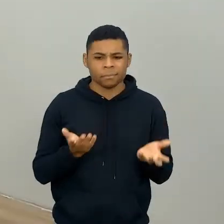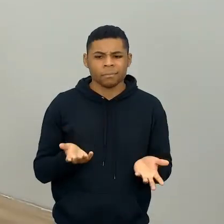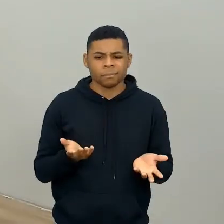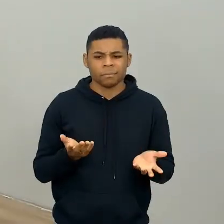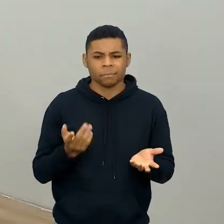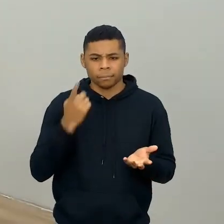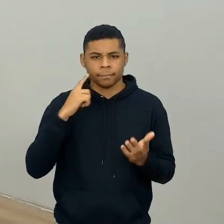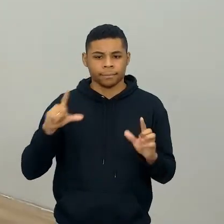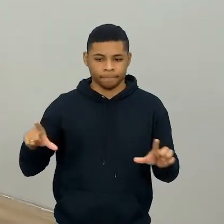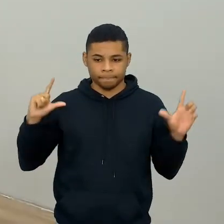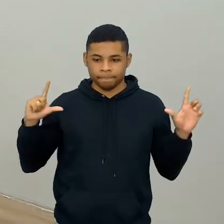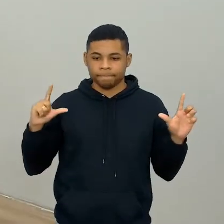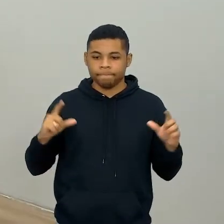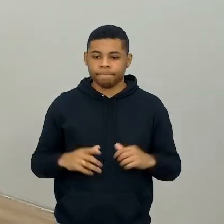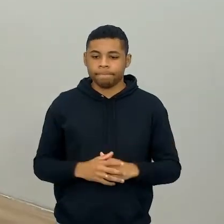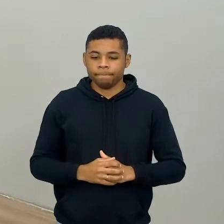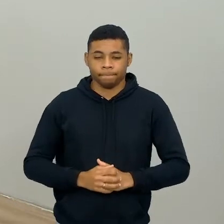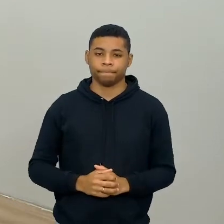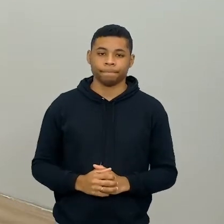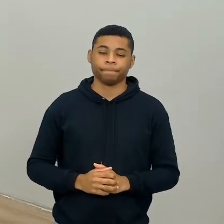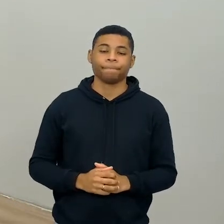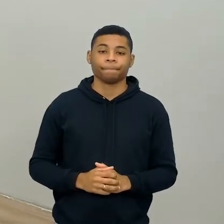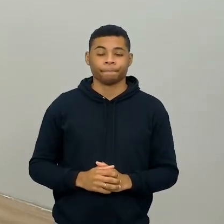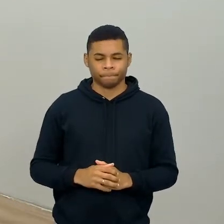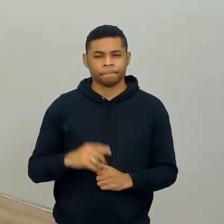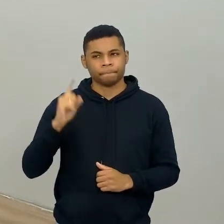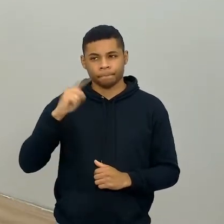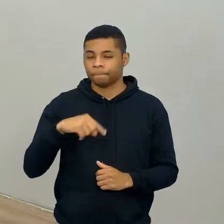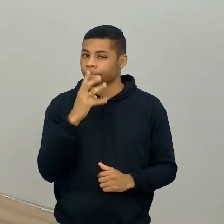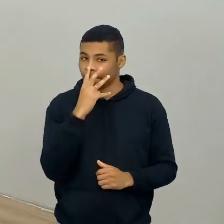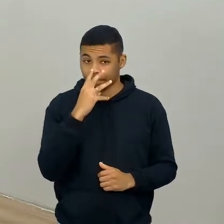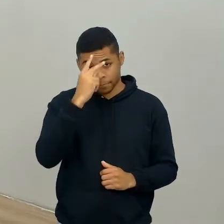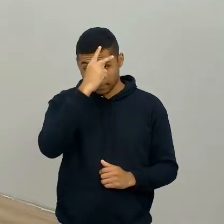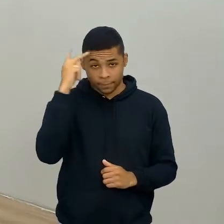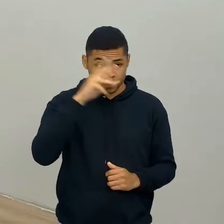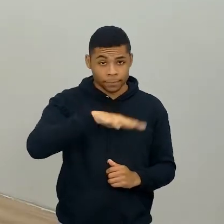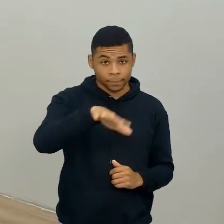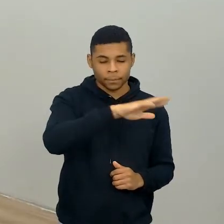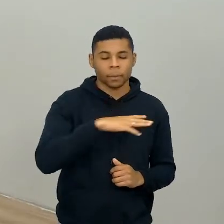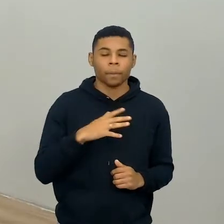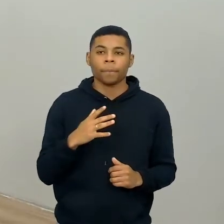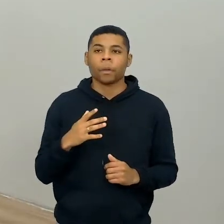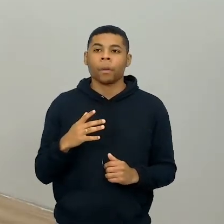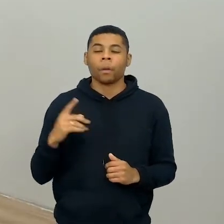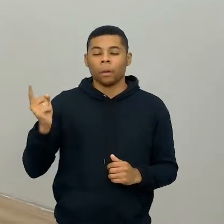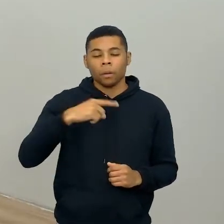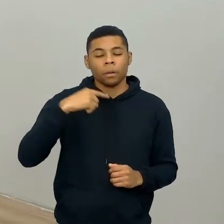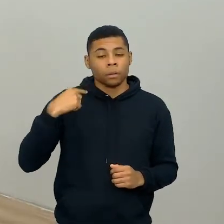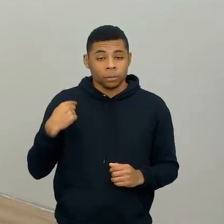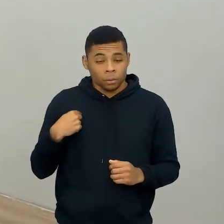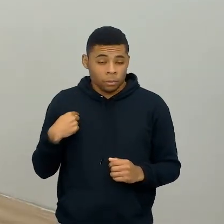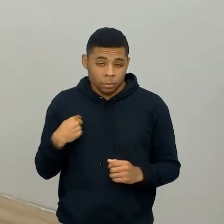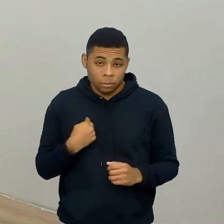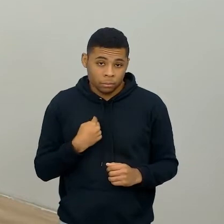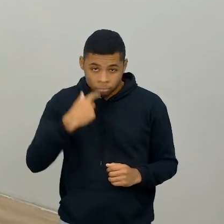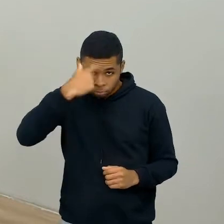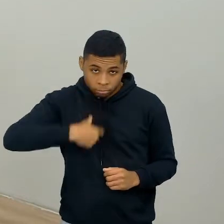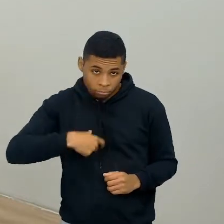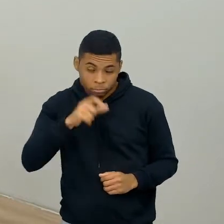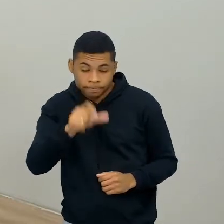mim. É muito curioso que a concepção, a ideia que nós temos